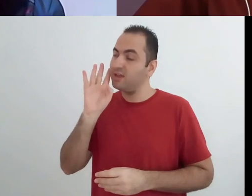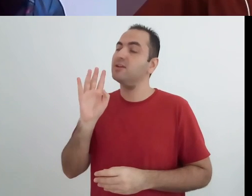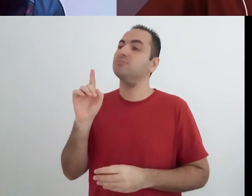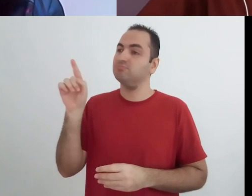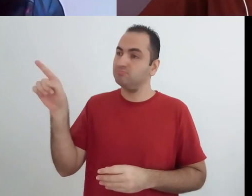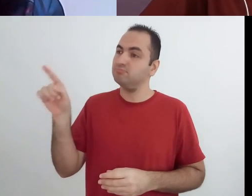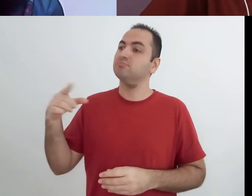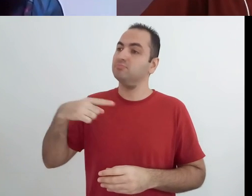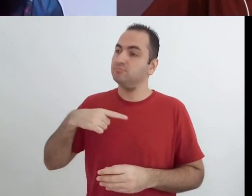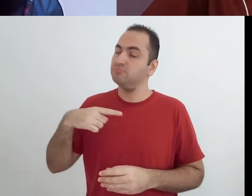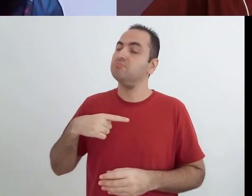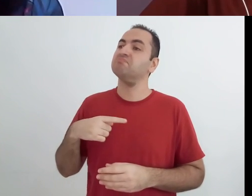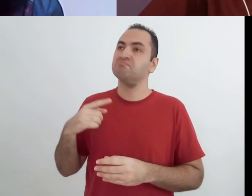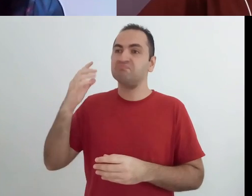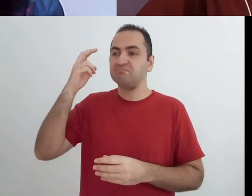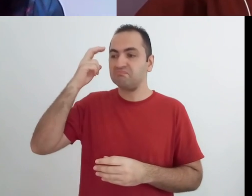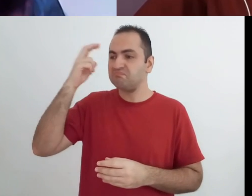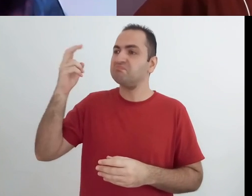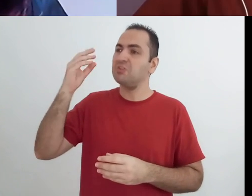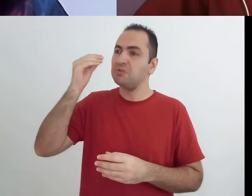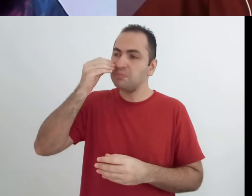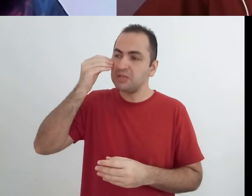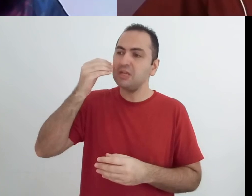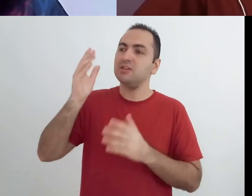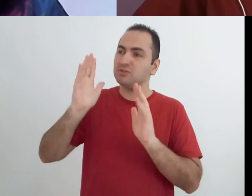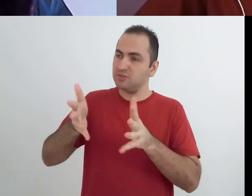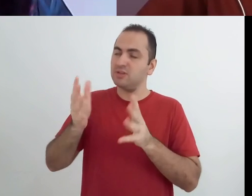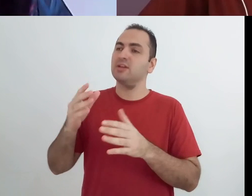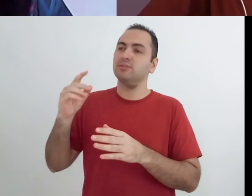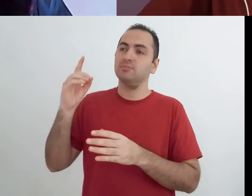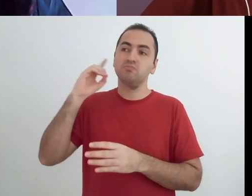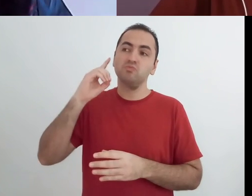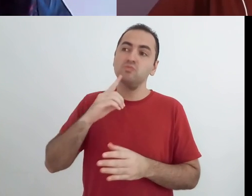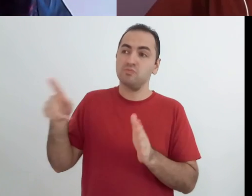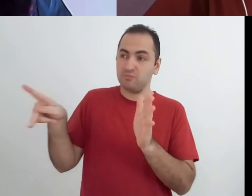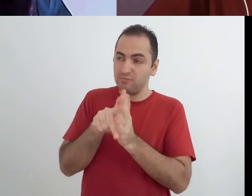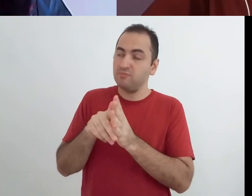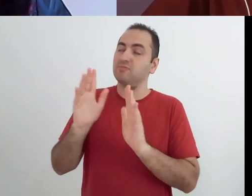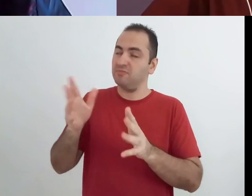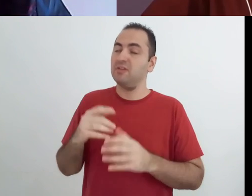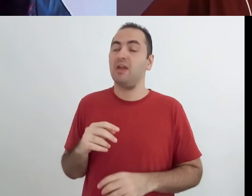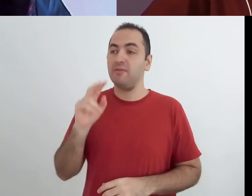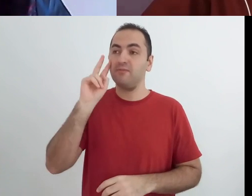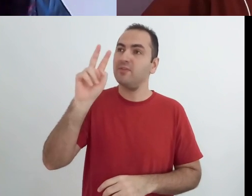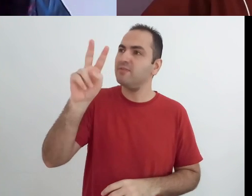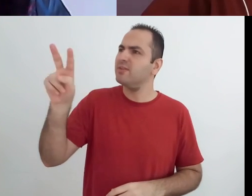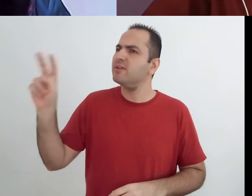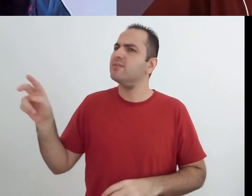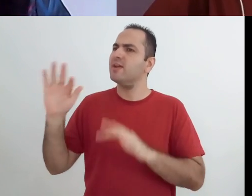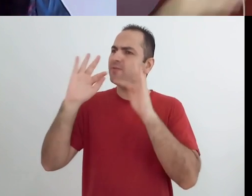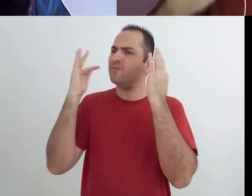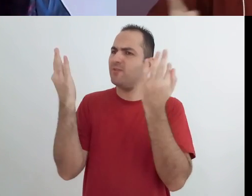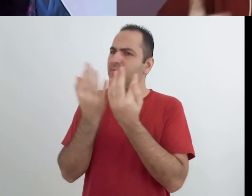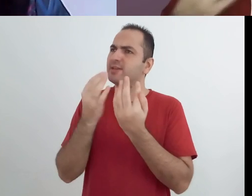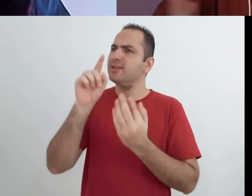esse assunto com propriedade para a gente, né? Então, você vê muitas famílias hoje em dia sem aprender